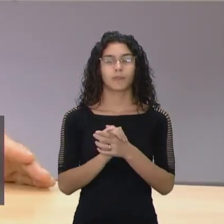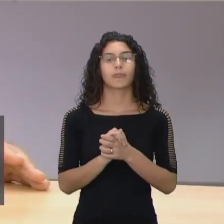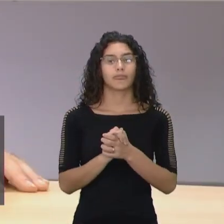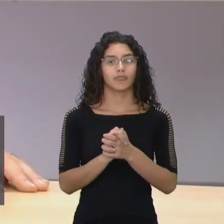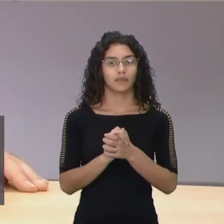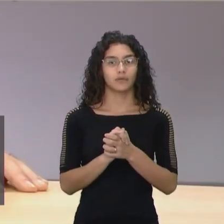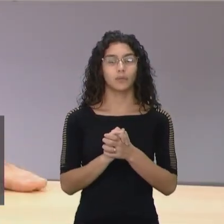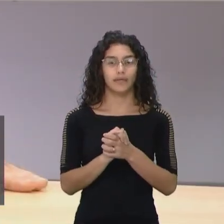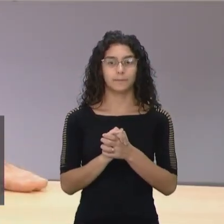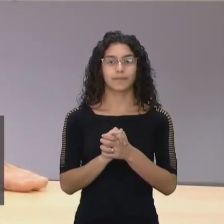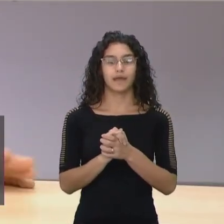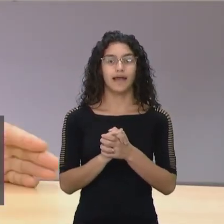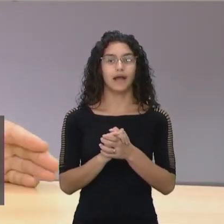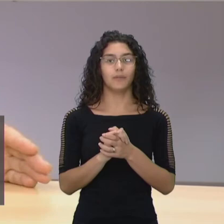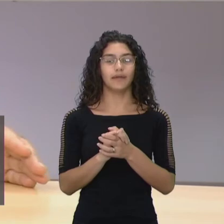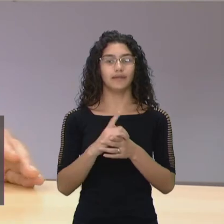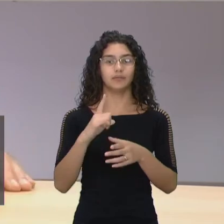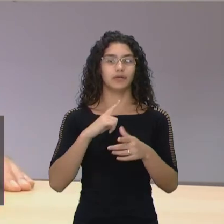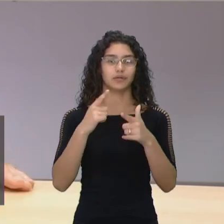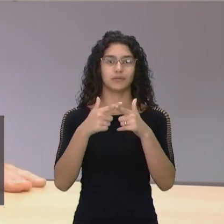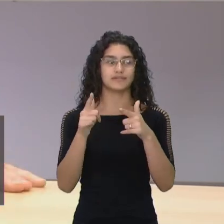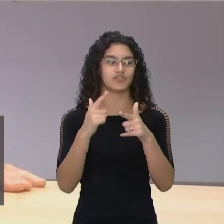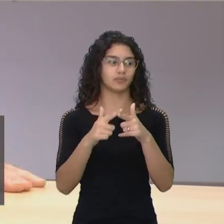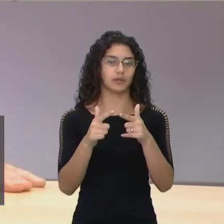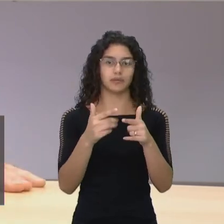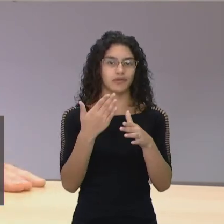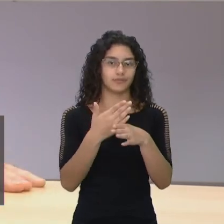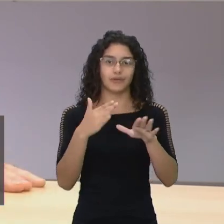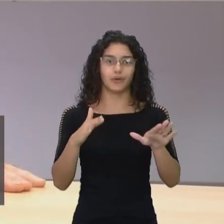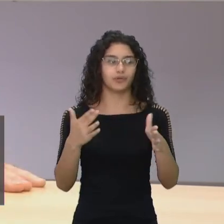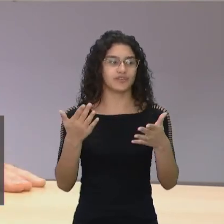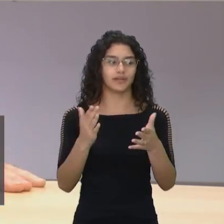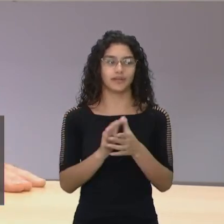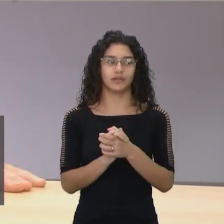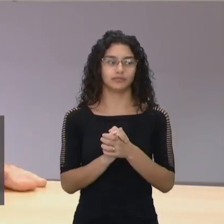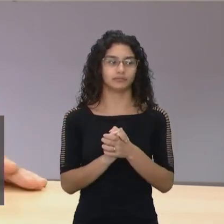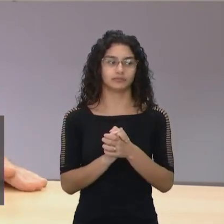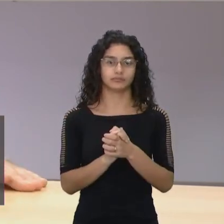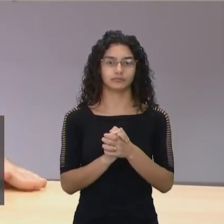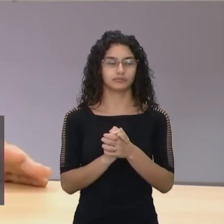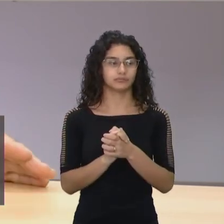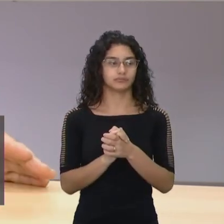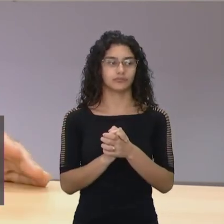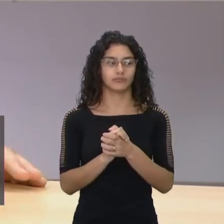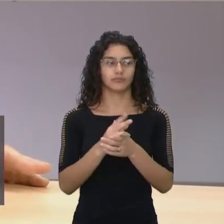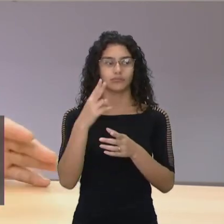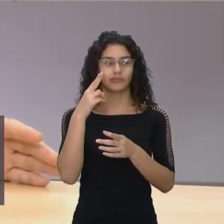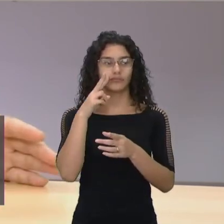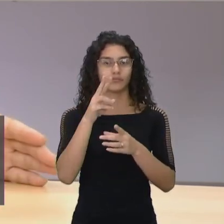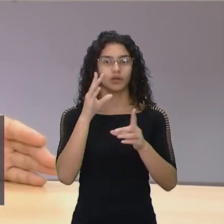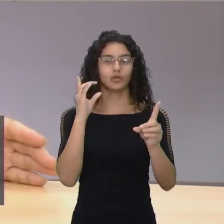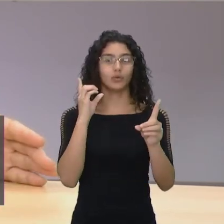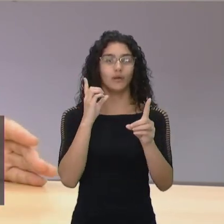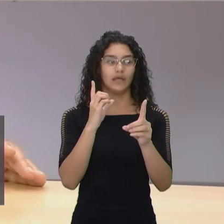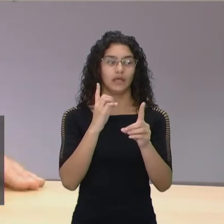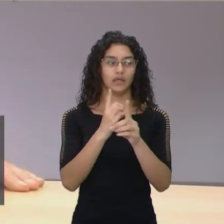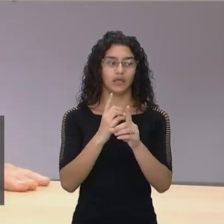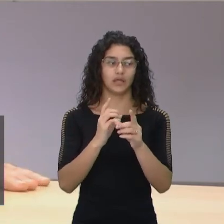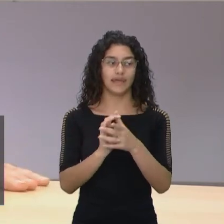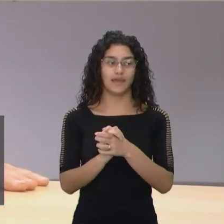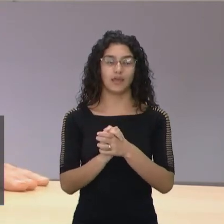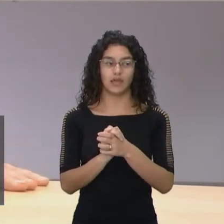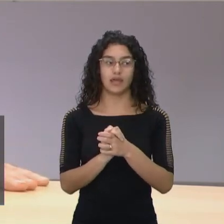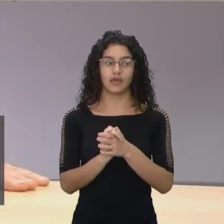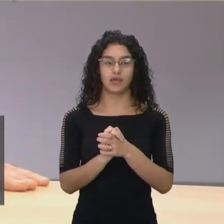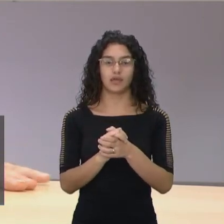poderia dizer que é você tentar resolver um problema a partir de uma abordagem racional. Isso. A